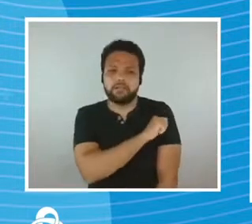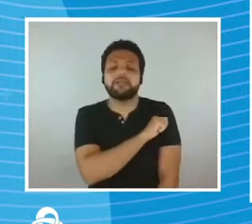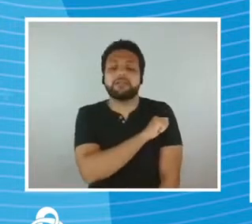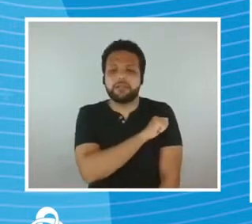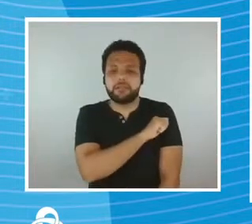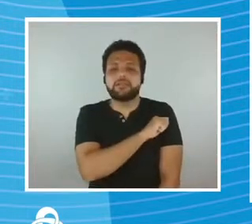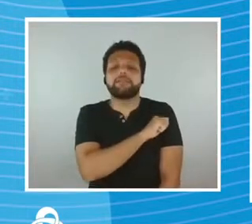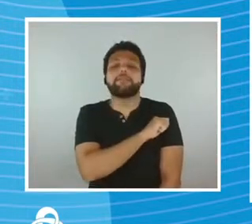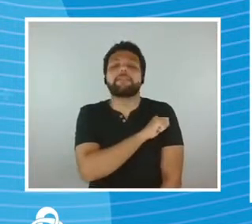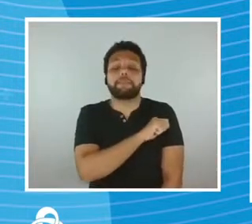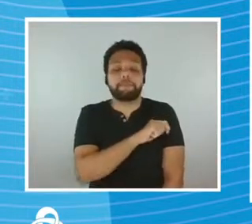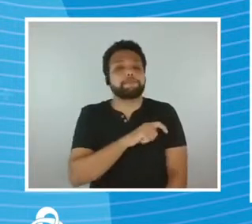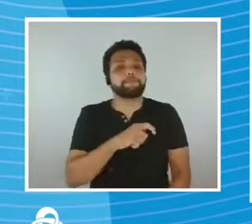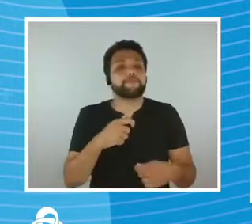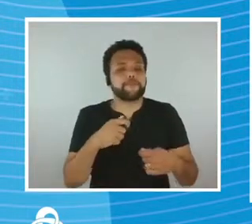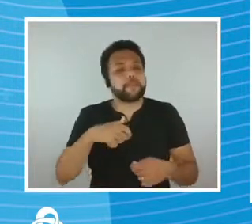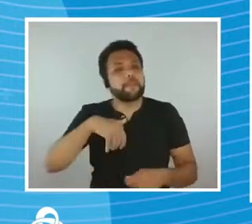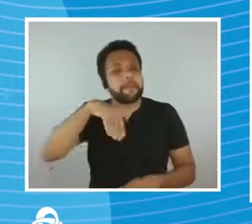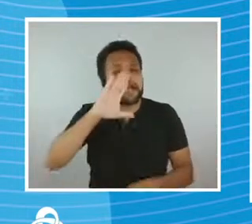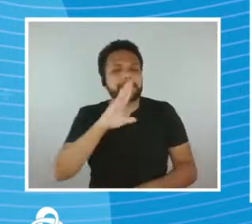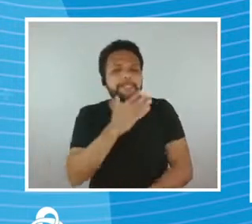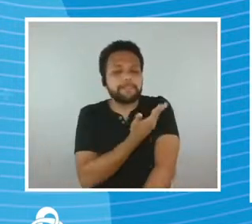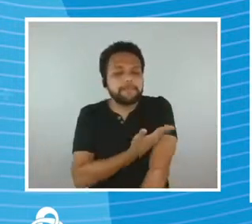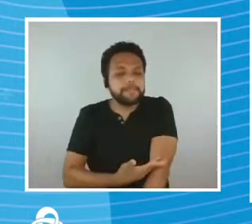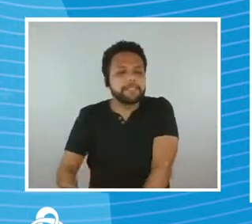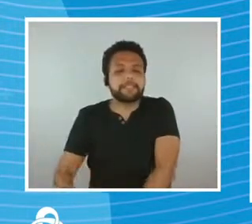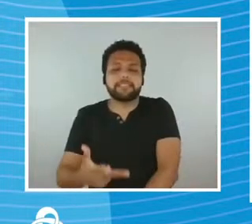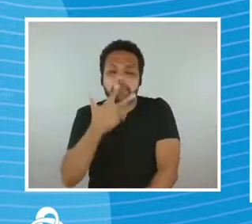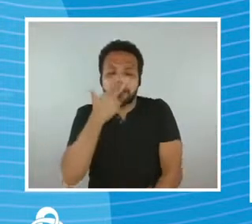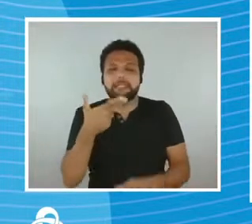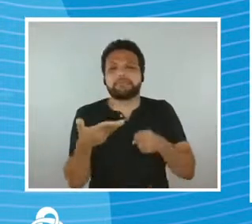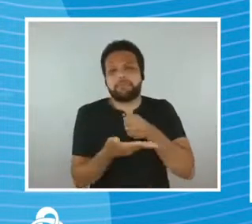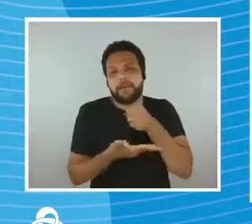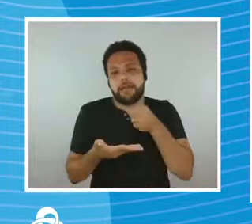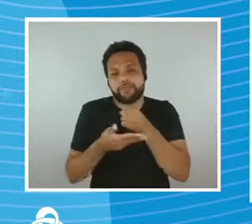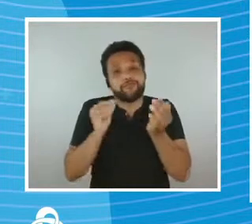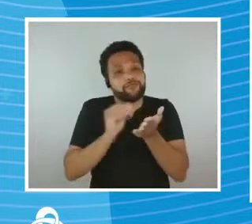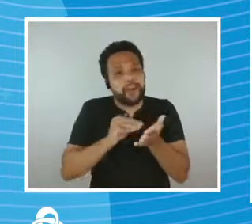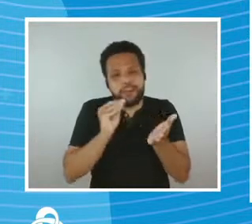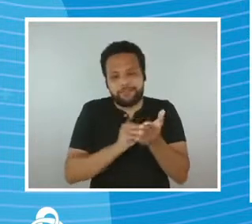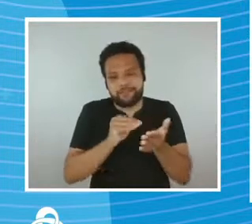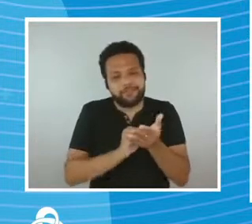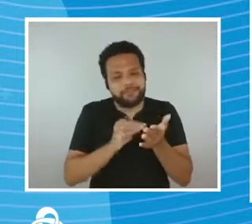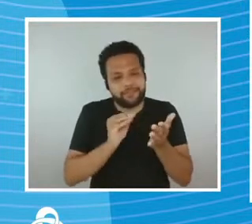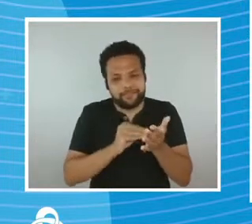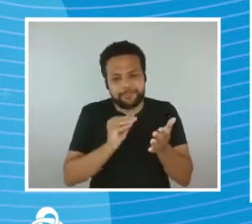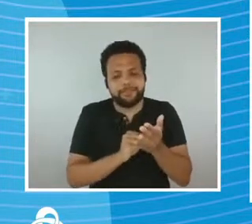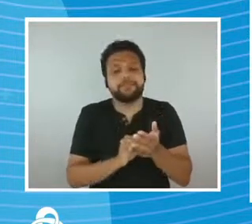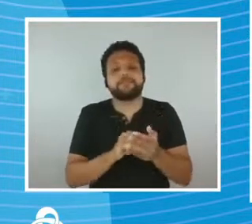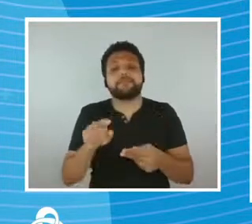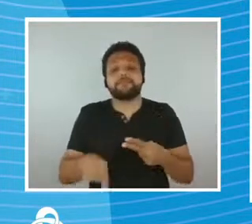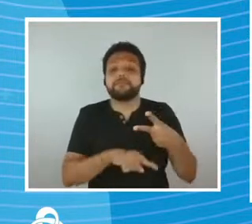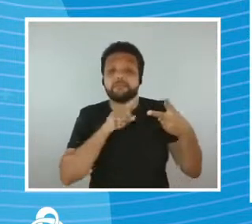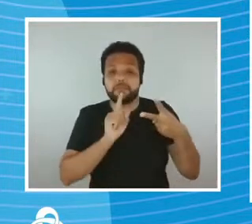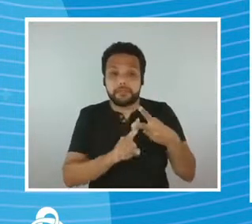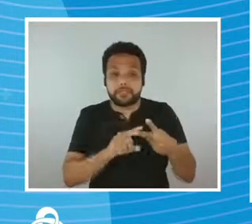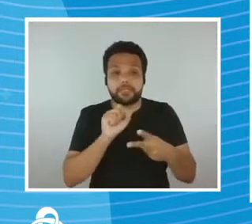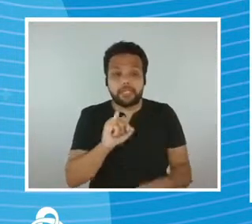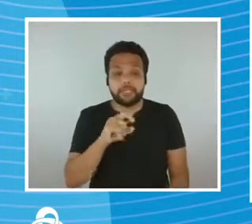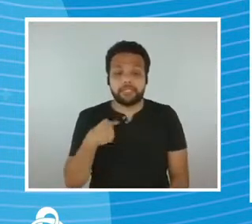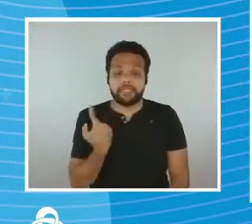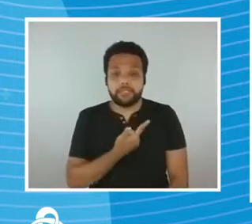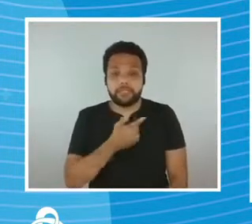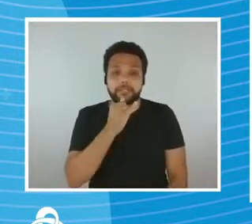habilidades muito mais estrutural, muito mais básico, essa é a primeira constatação. Depois que, se a gente ficar, digamos,